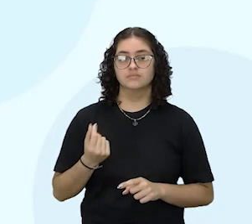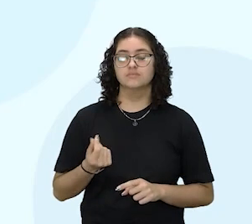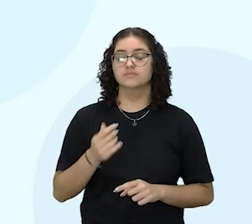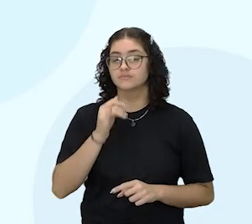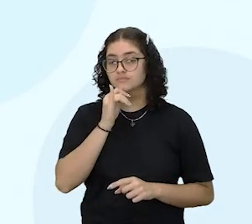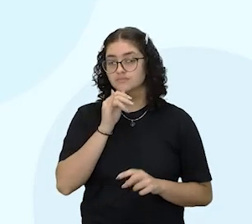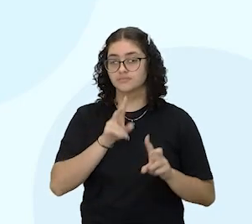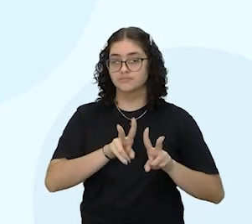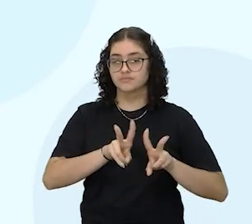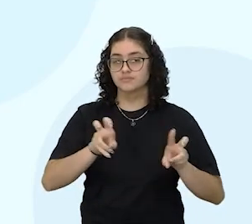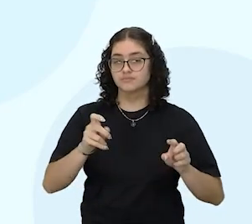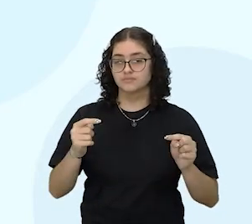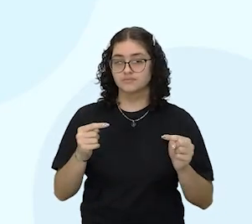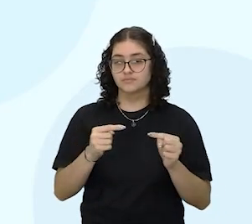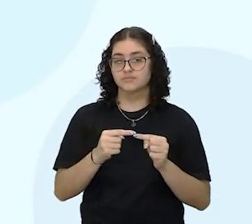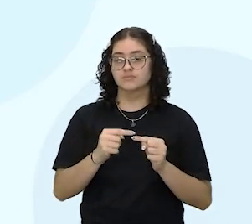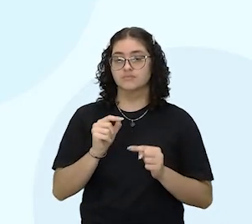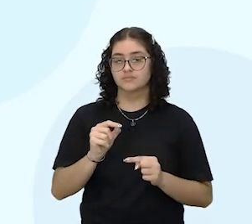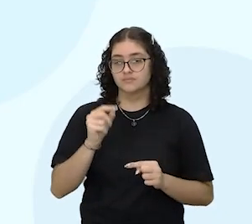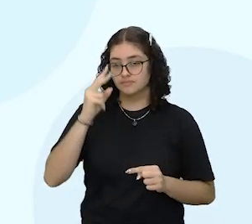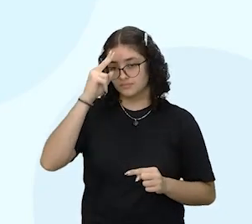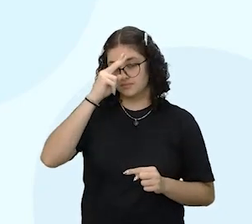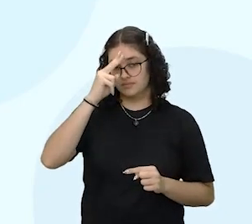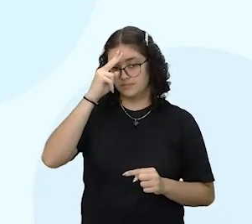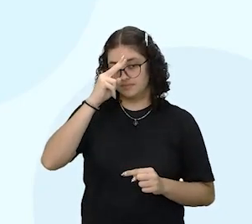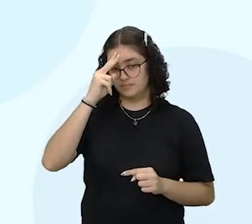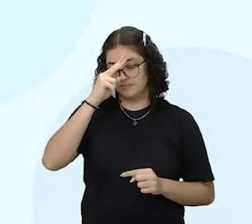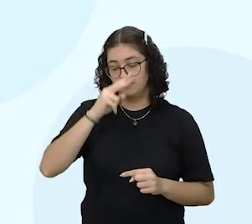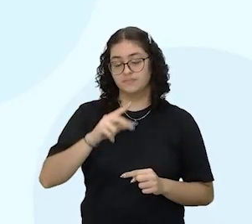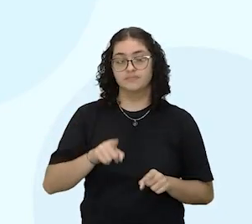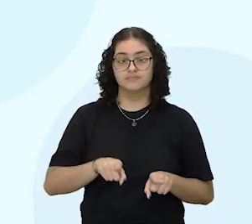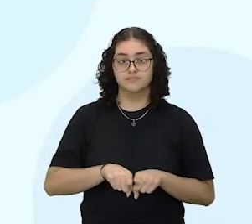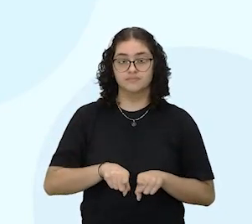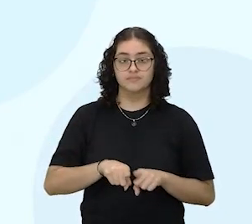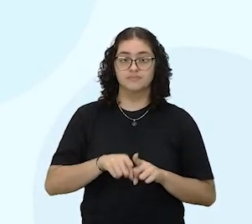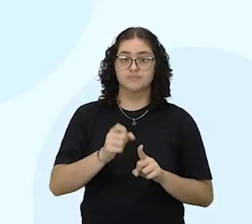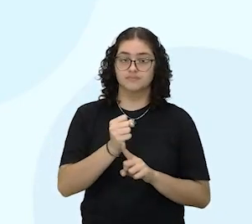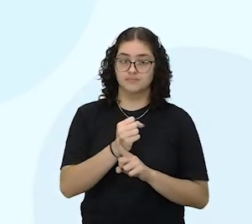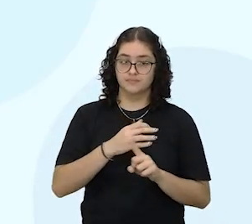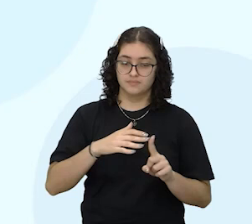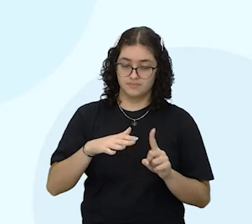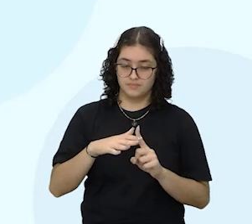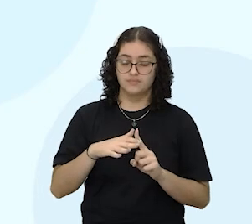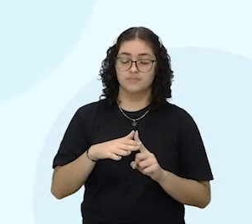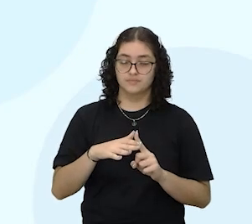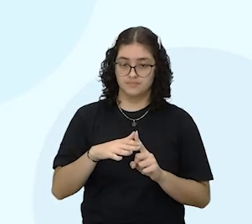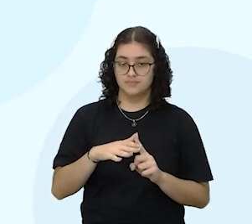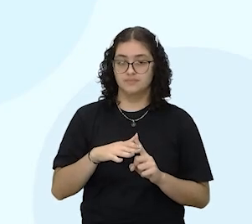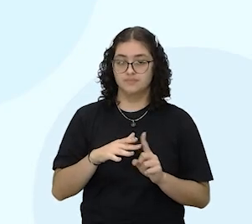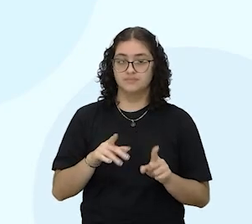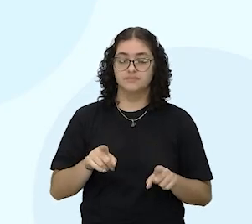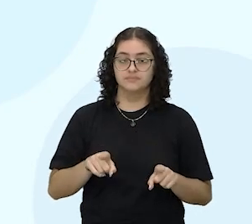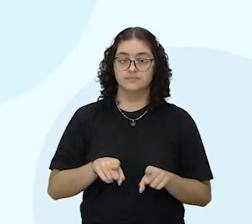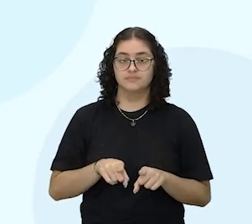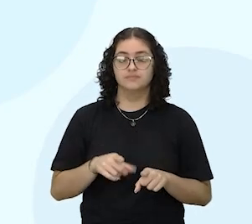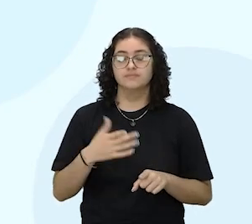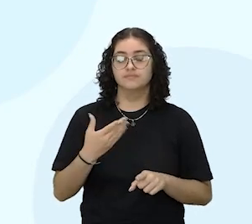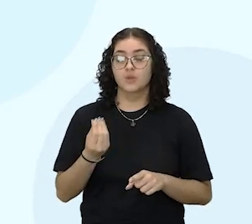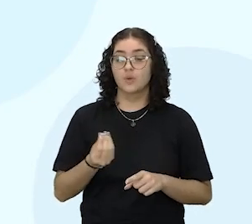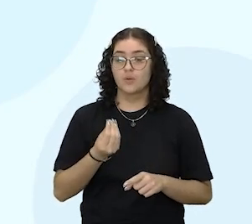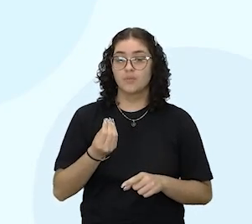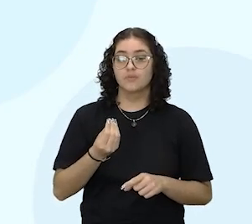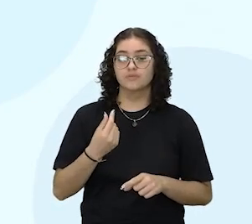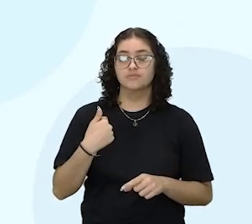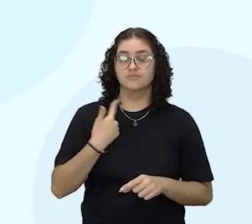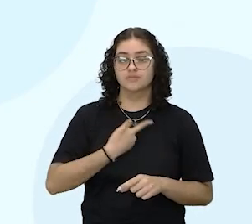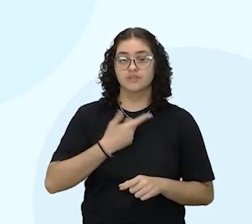ligadas, por exemplo, aí à própria história, bem como também à sociologia, e dessa forma a gente vai entender